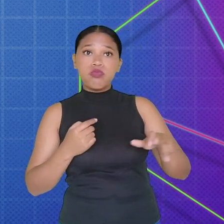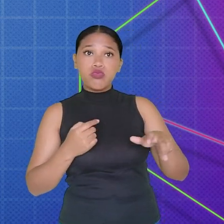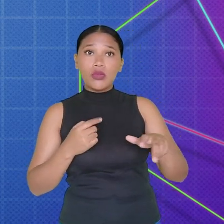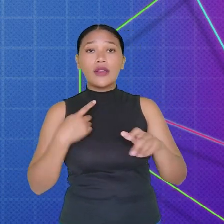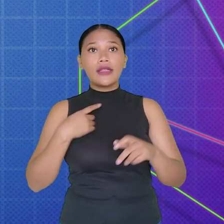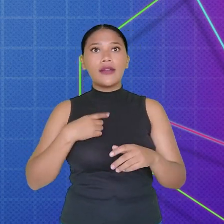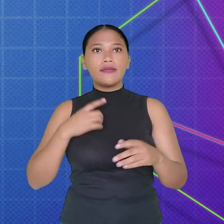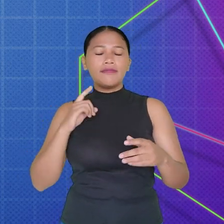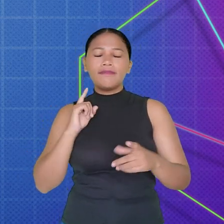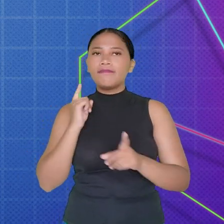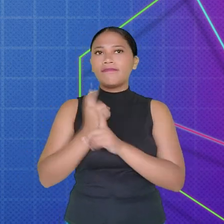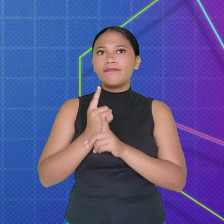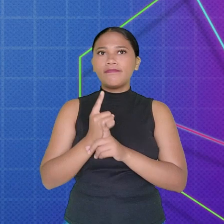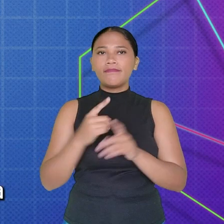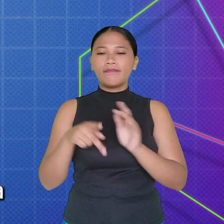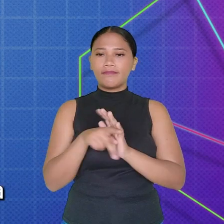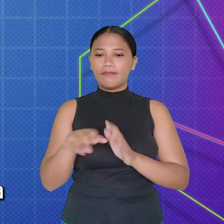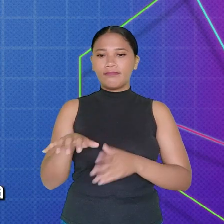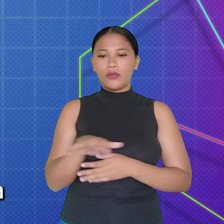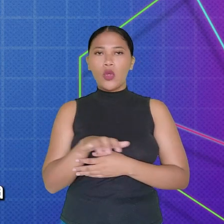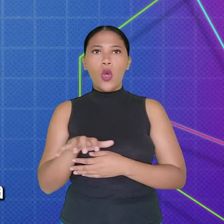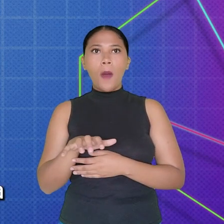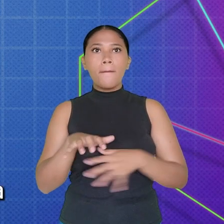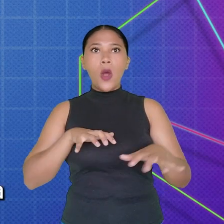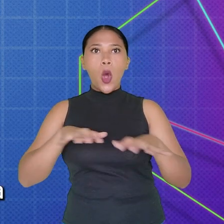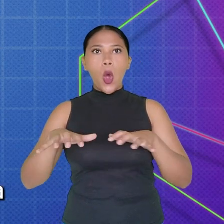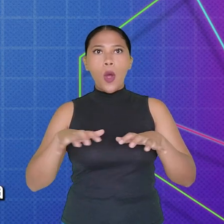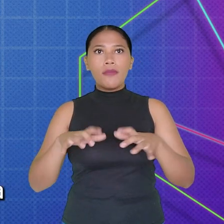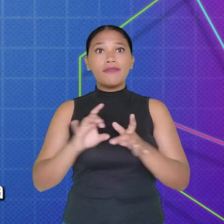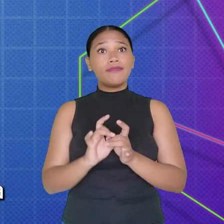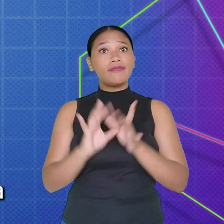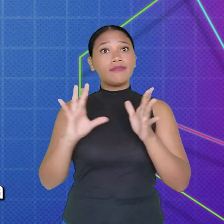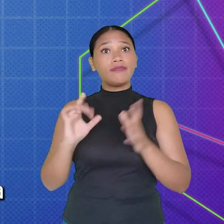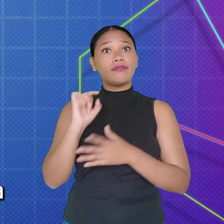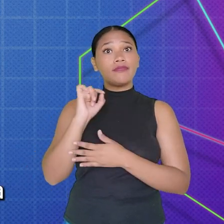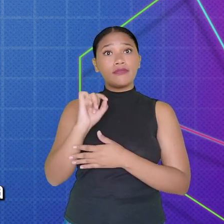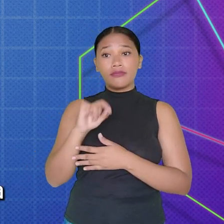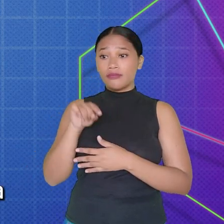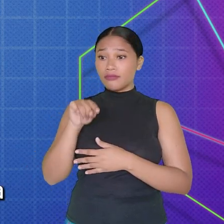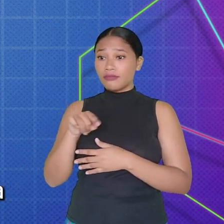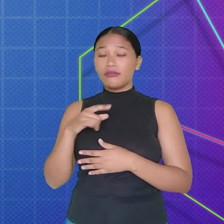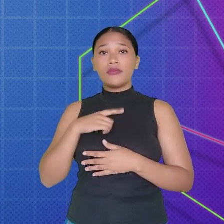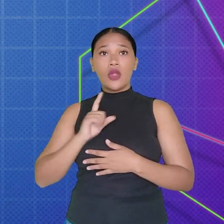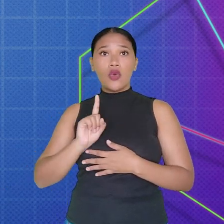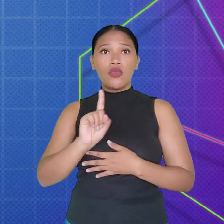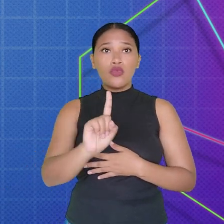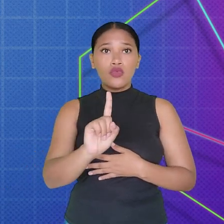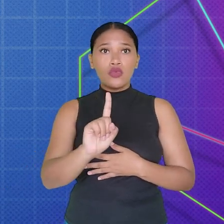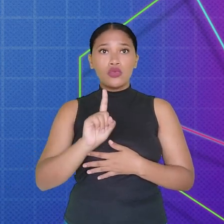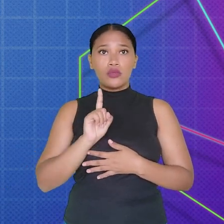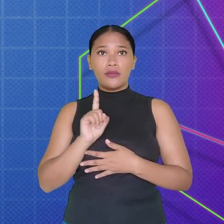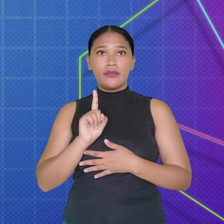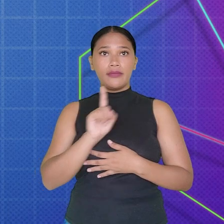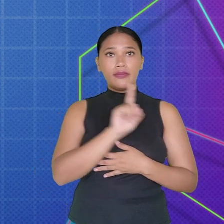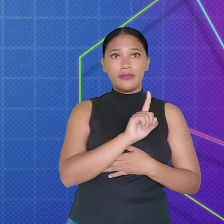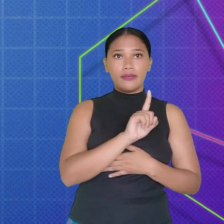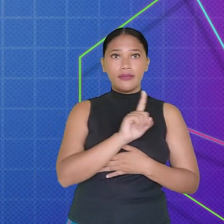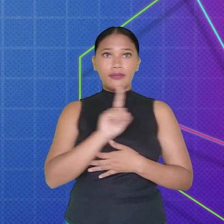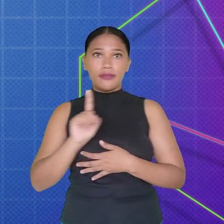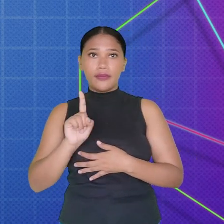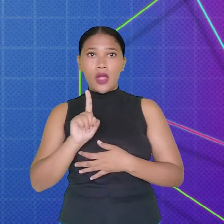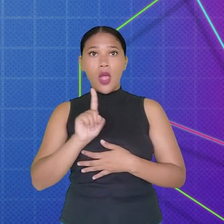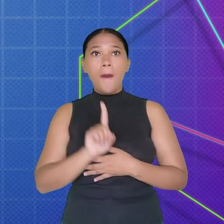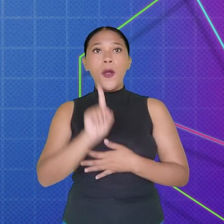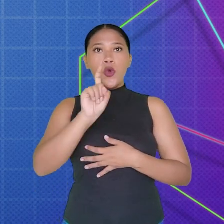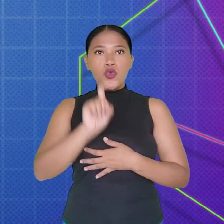para detectar quando o jogador pressiona as teclas de movimentação, permitindo assim que o personagem se mova para frente, para trás, para os lados